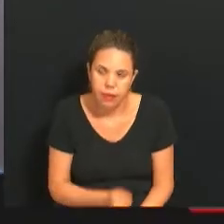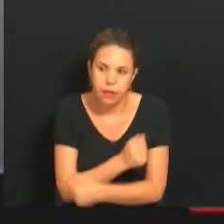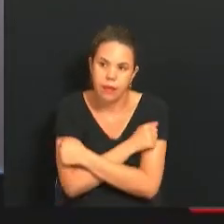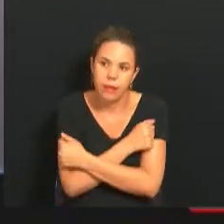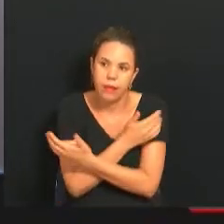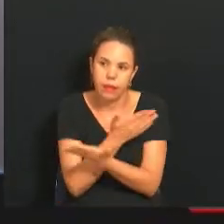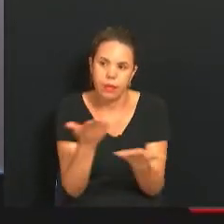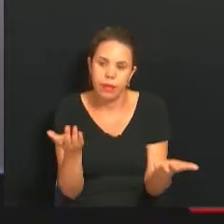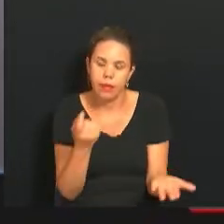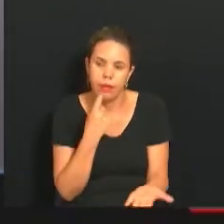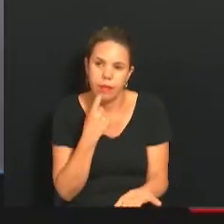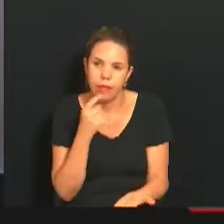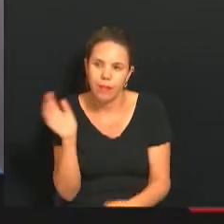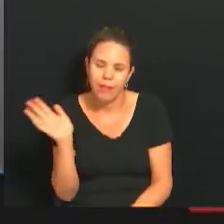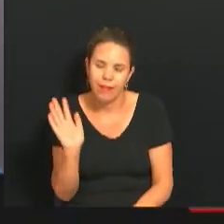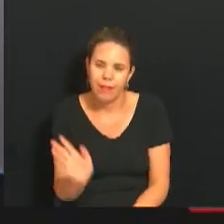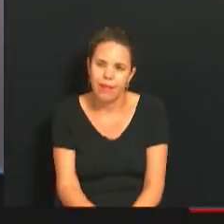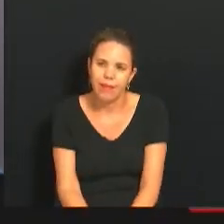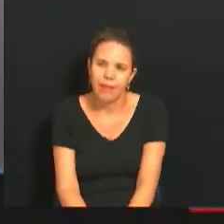de Campinas. Até a próxima.